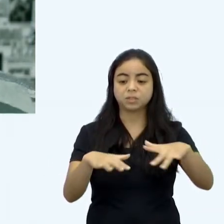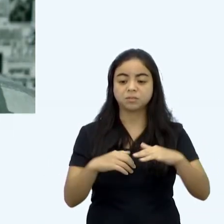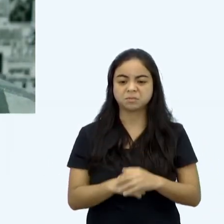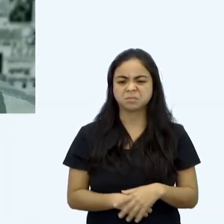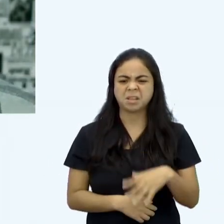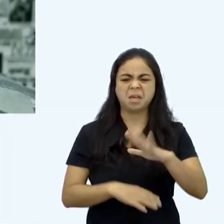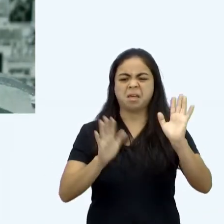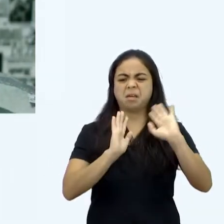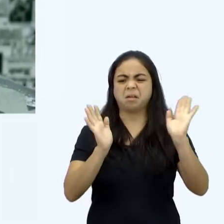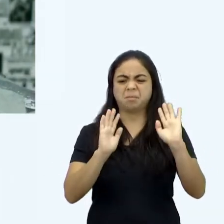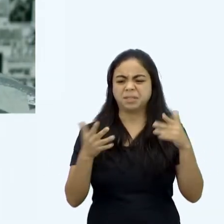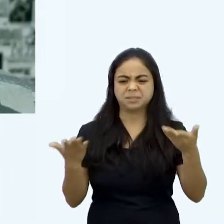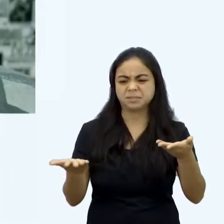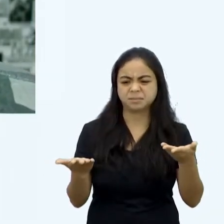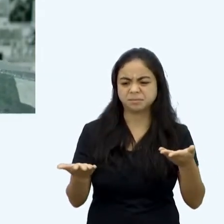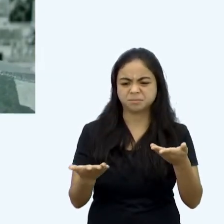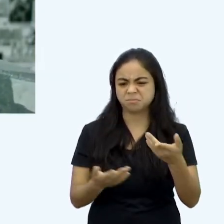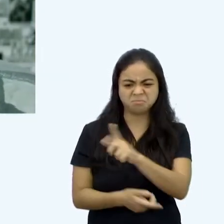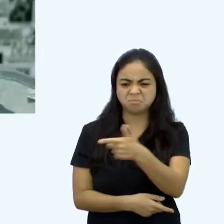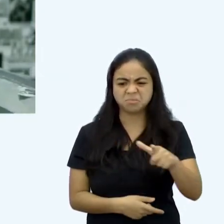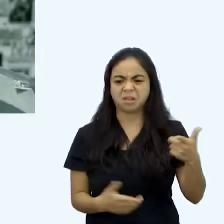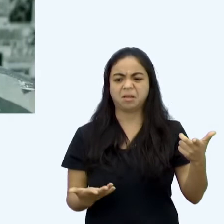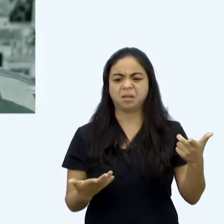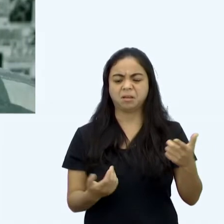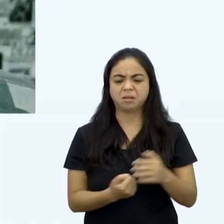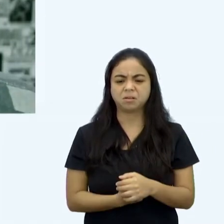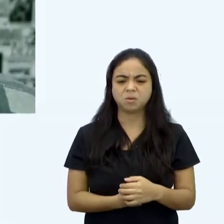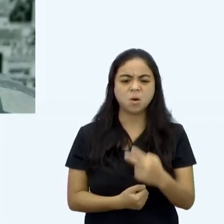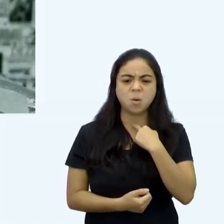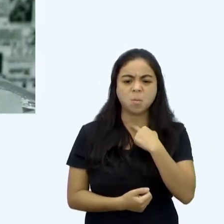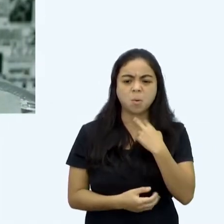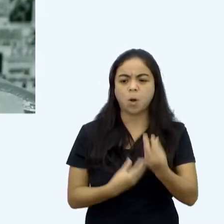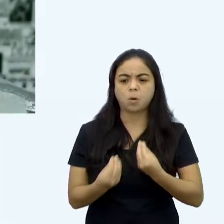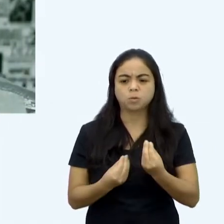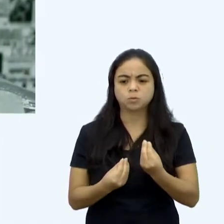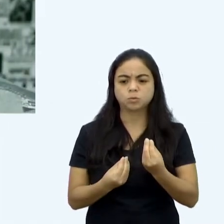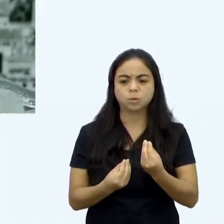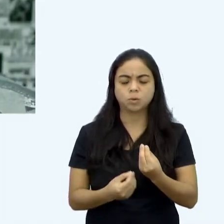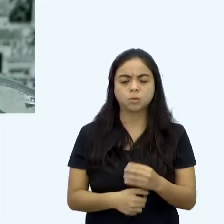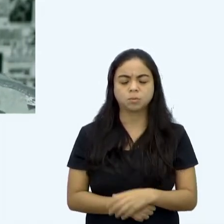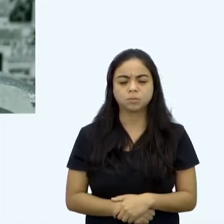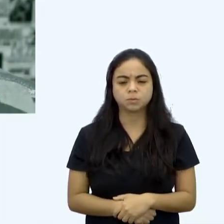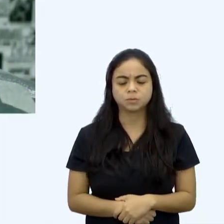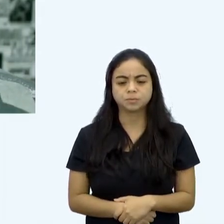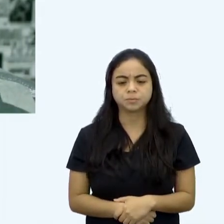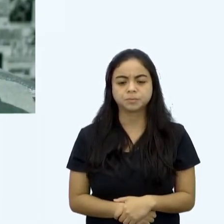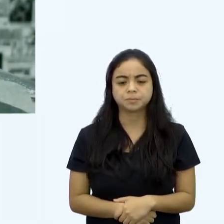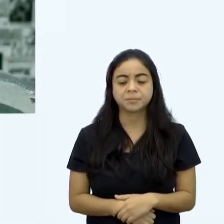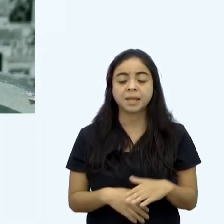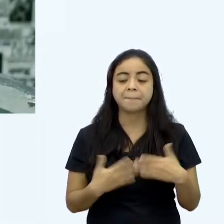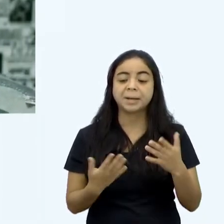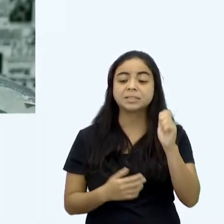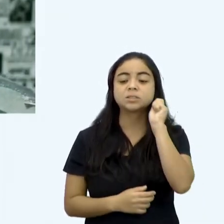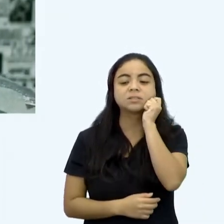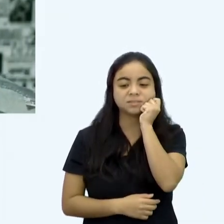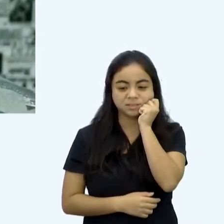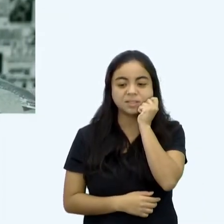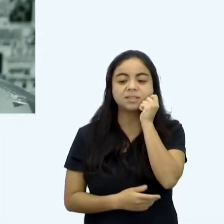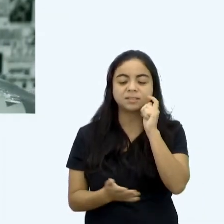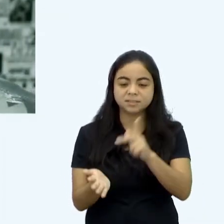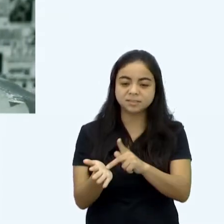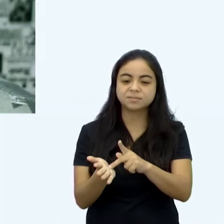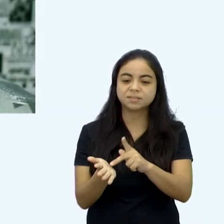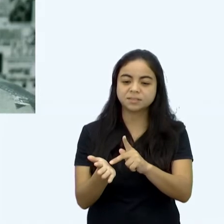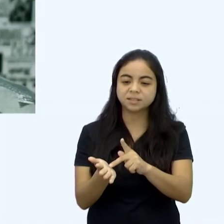pessoas, não, mas conteúdo viral não existe, não se pode prever e tal. Mas é uma ciência, né? Essa que é a verdade,